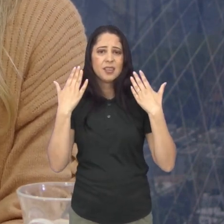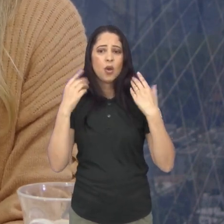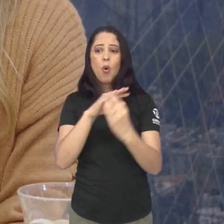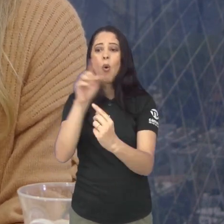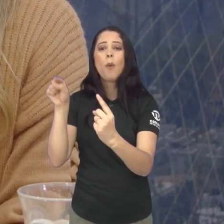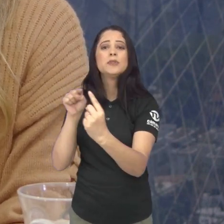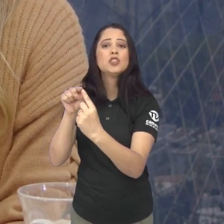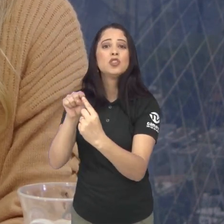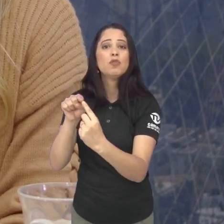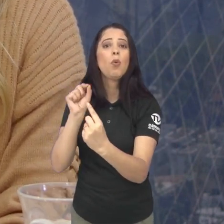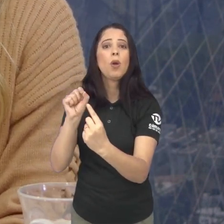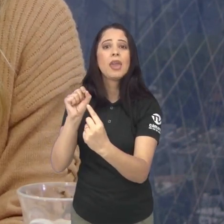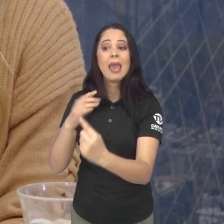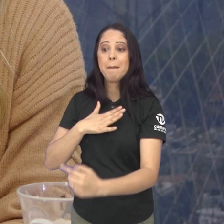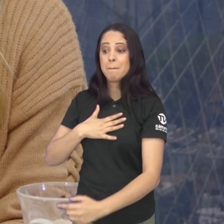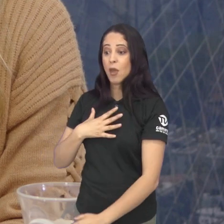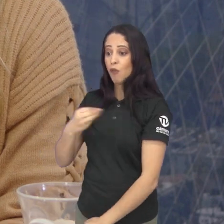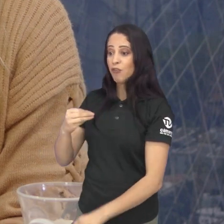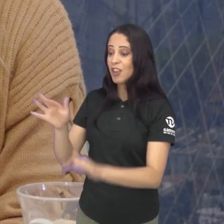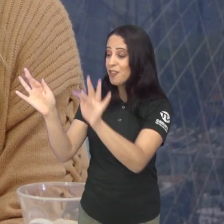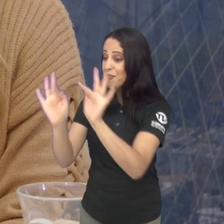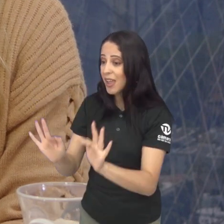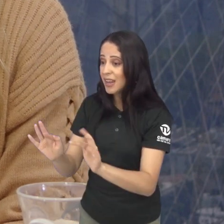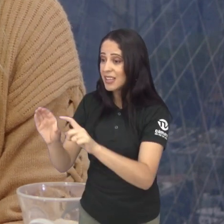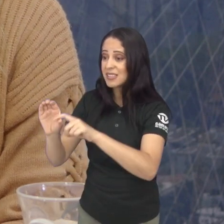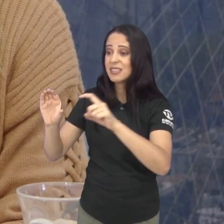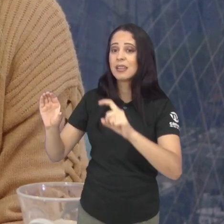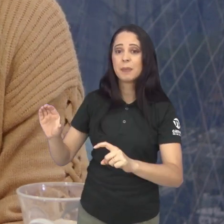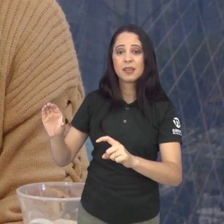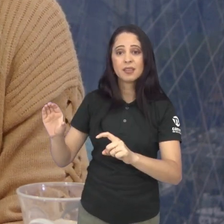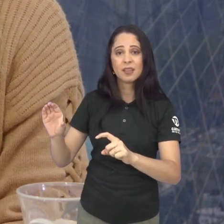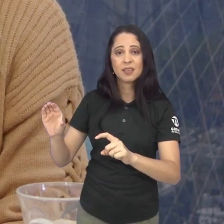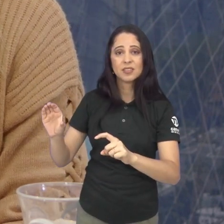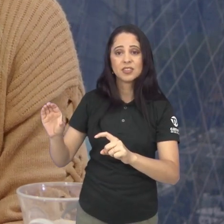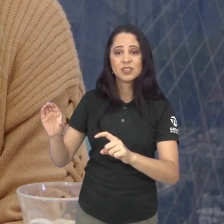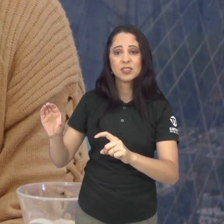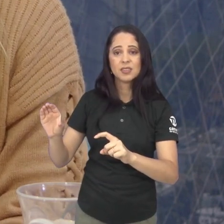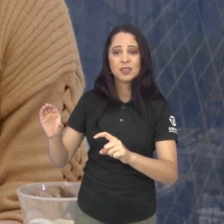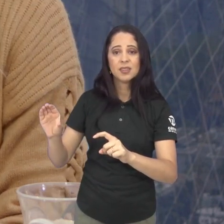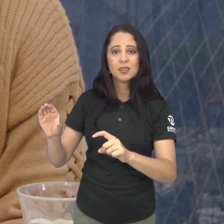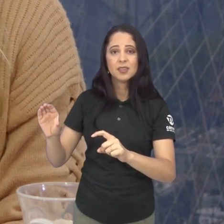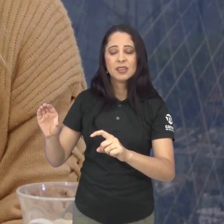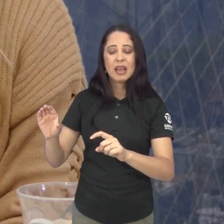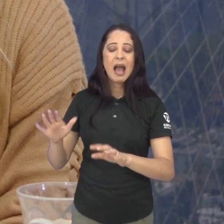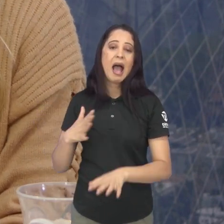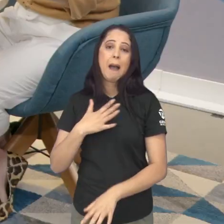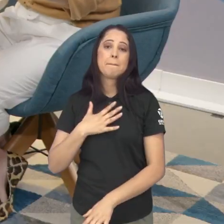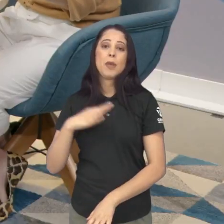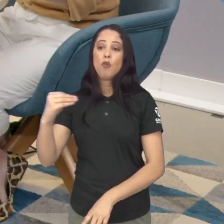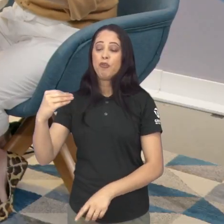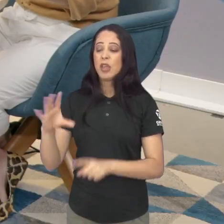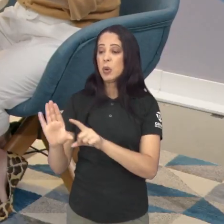seja independente. Mas ele vai ser independente, ele vai saber se trocar com quantos anos? Não